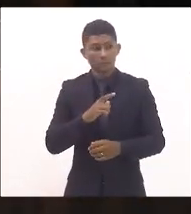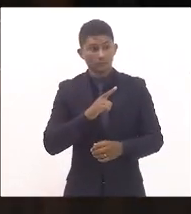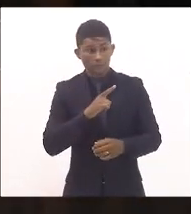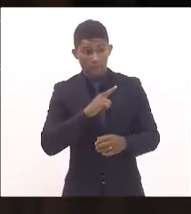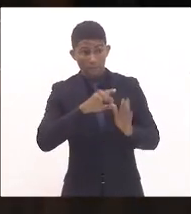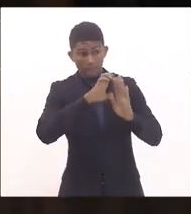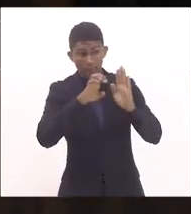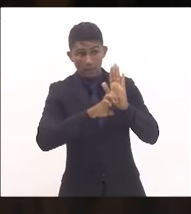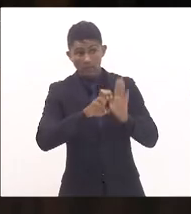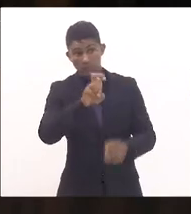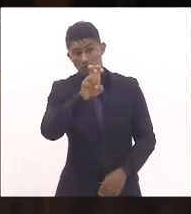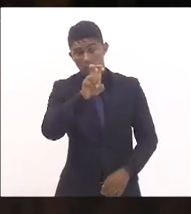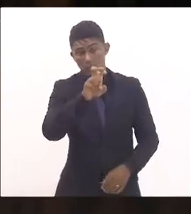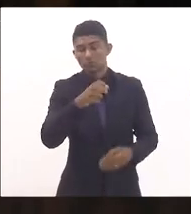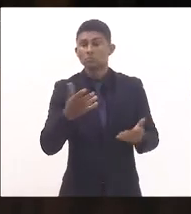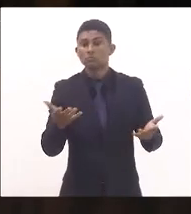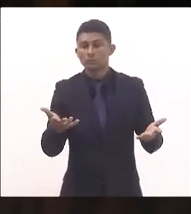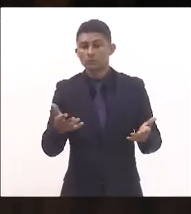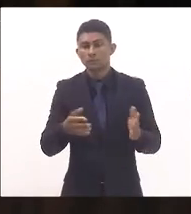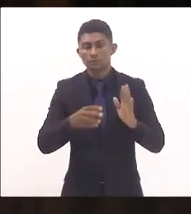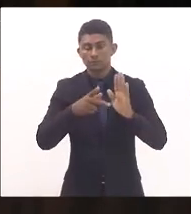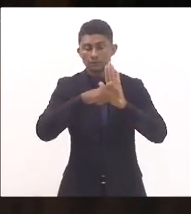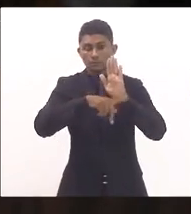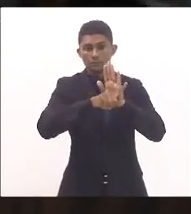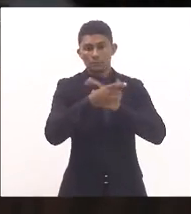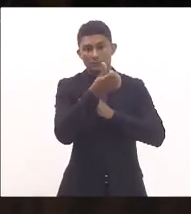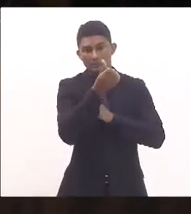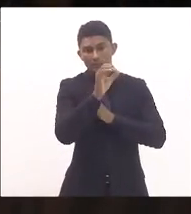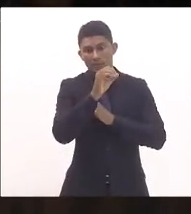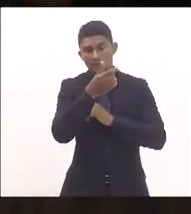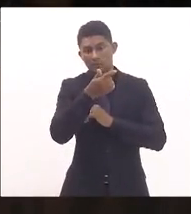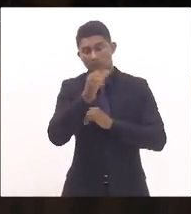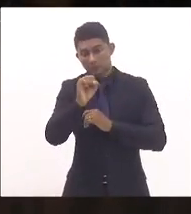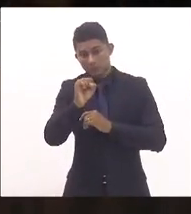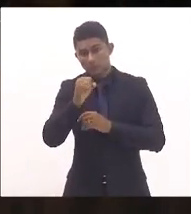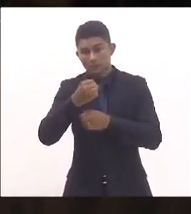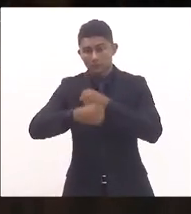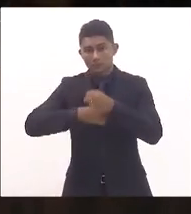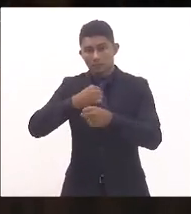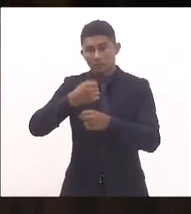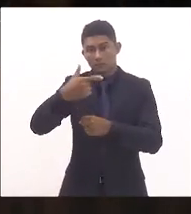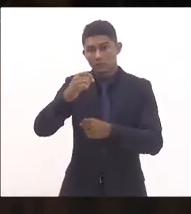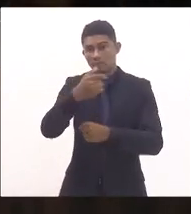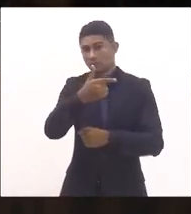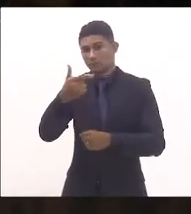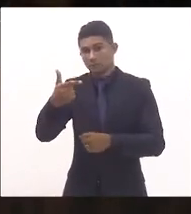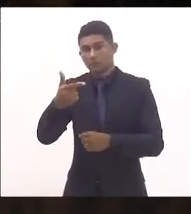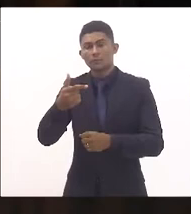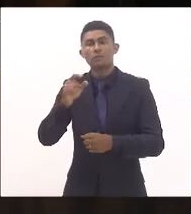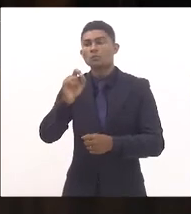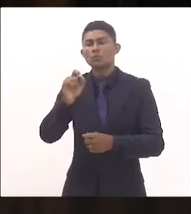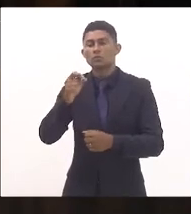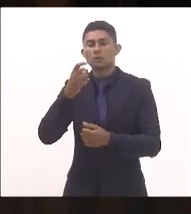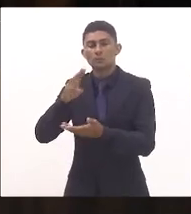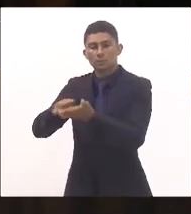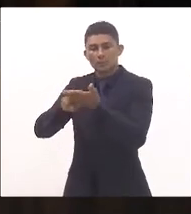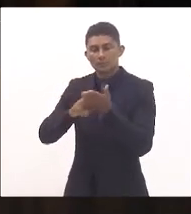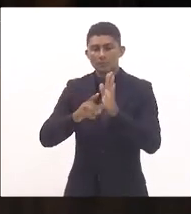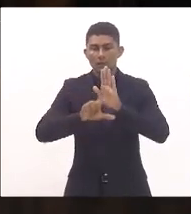Cinco. Projeto de lei 6028-22, de autoria do Poder Executivo, mensagem 2822, que altera a lei